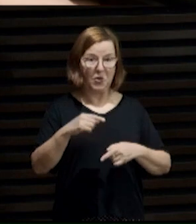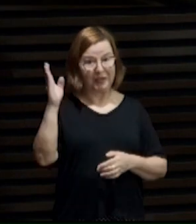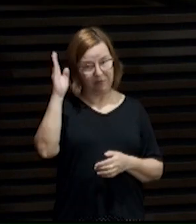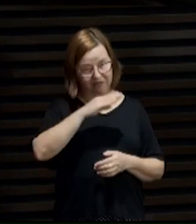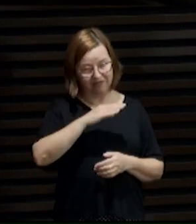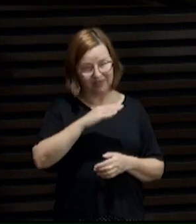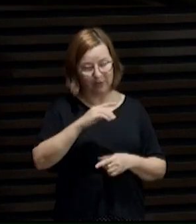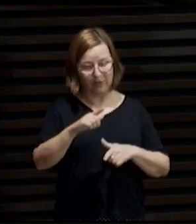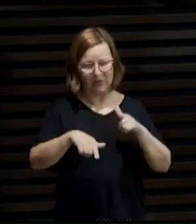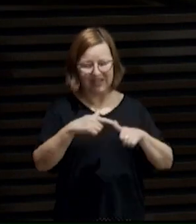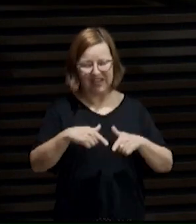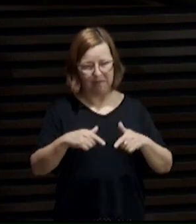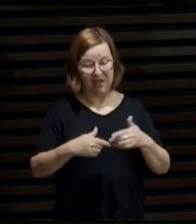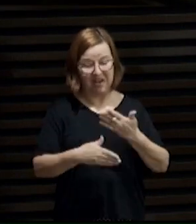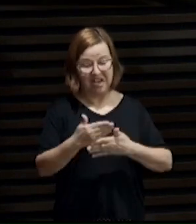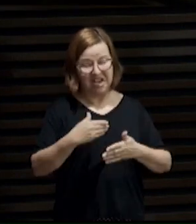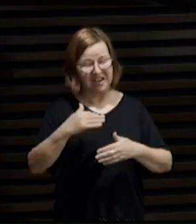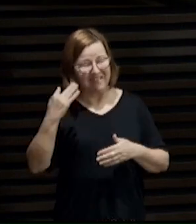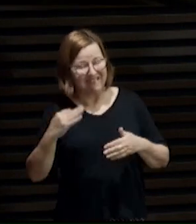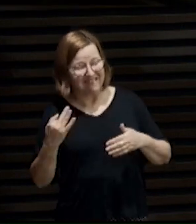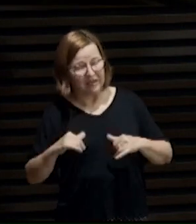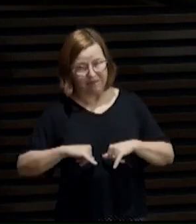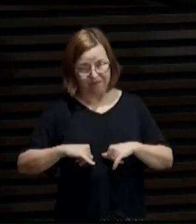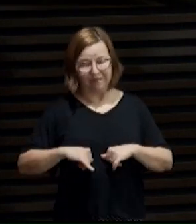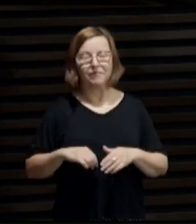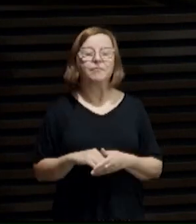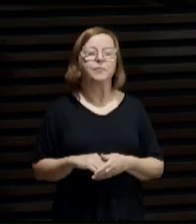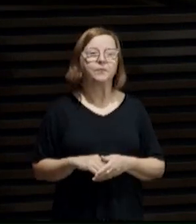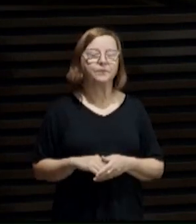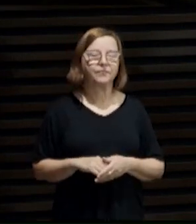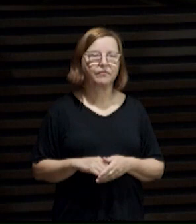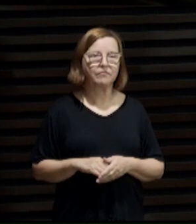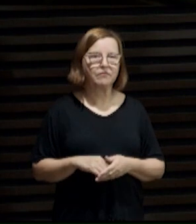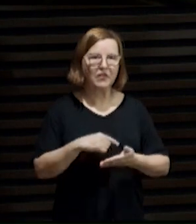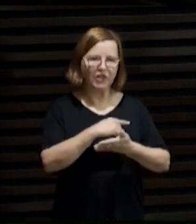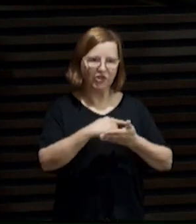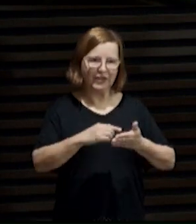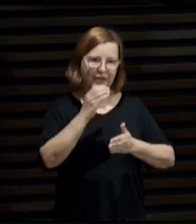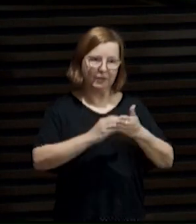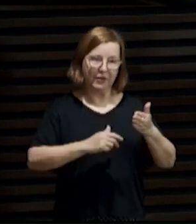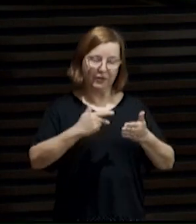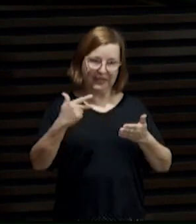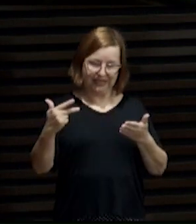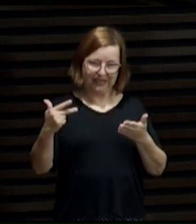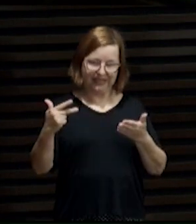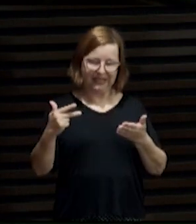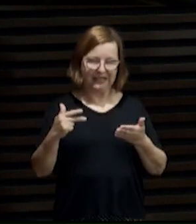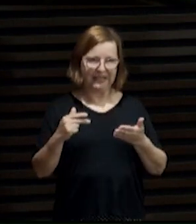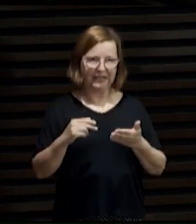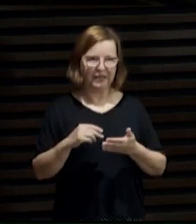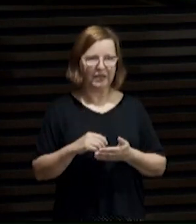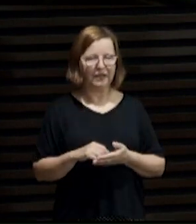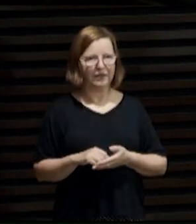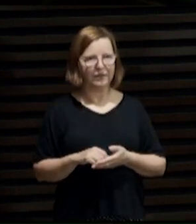homem. Porque no verso 16, o verso anterior, no capítulo 3 de Gênesis, é dito: a mulher que ela